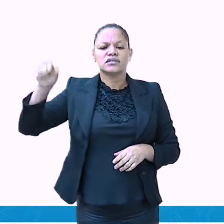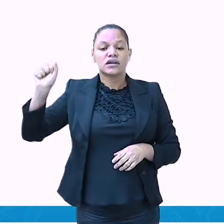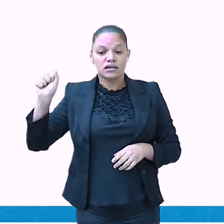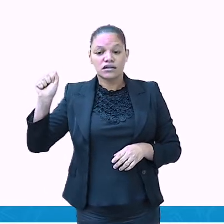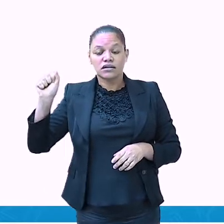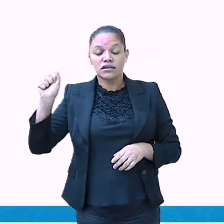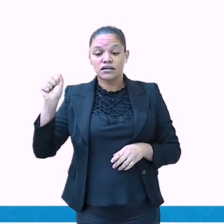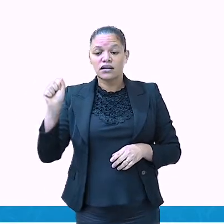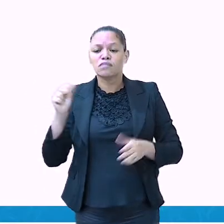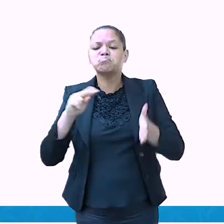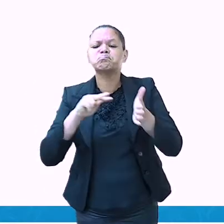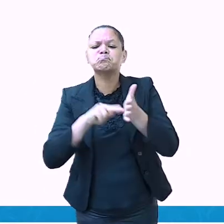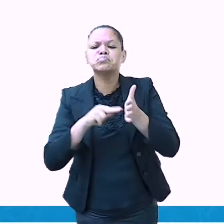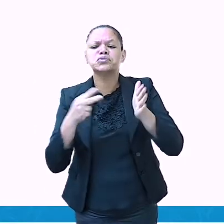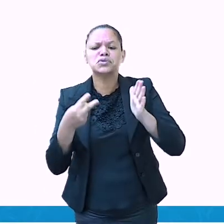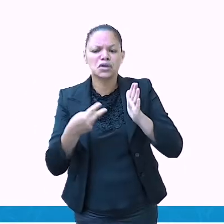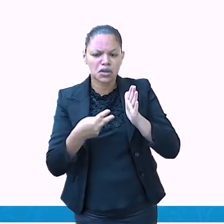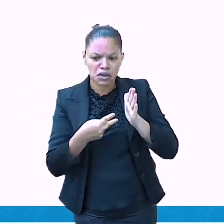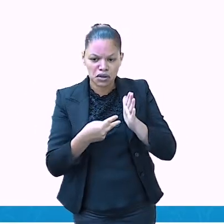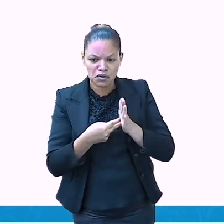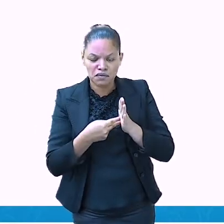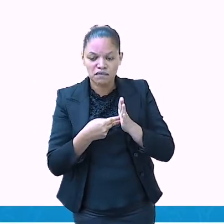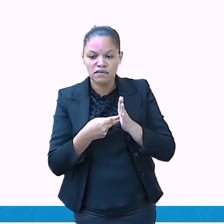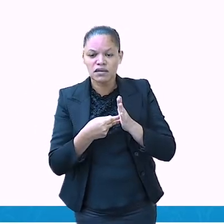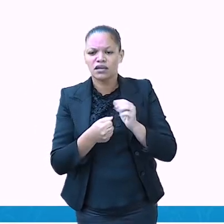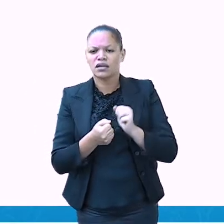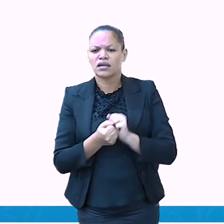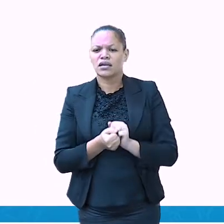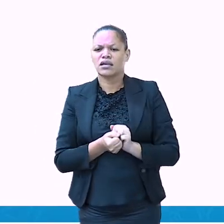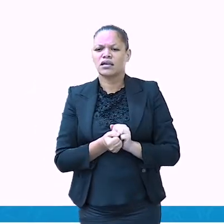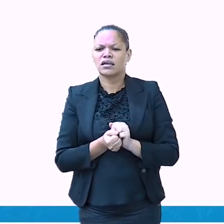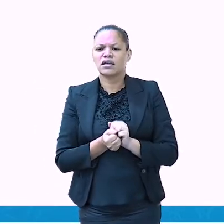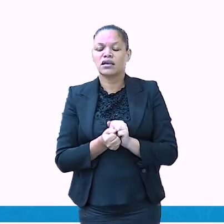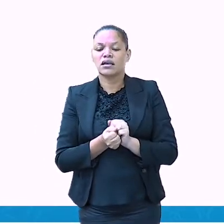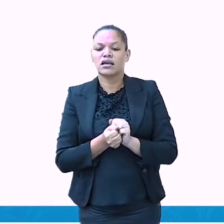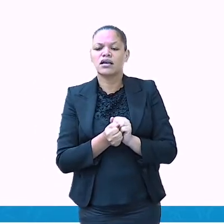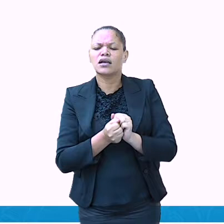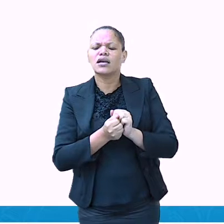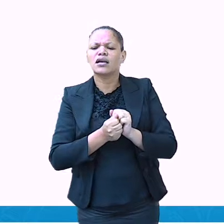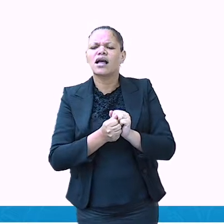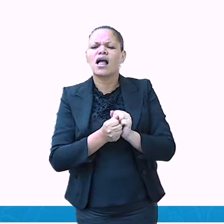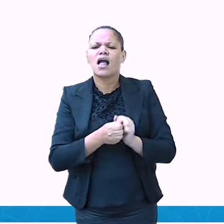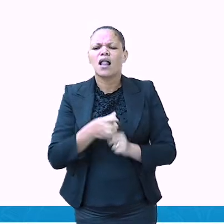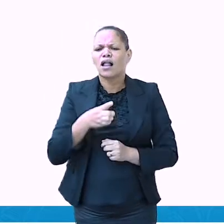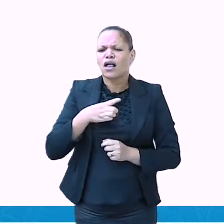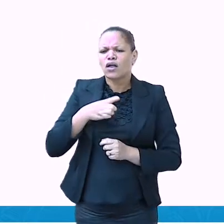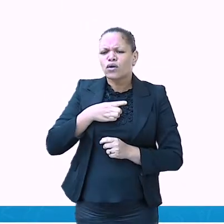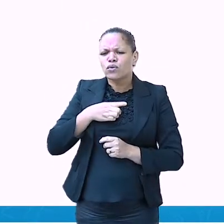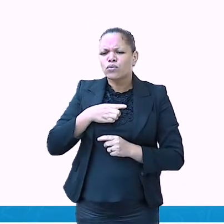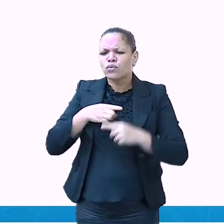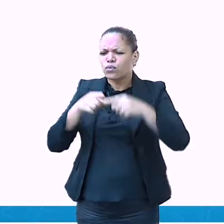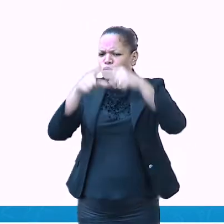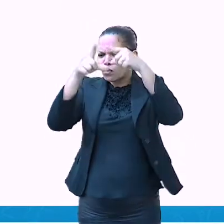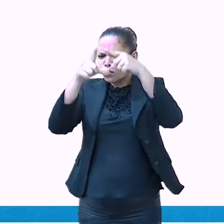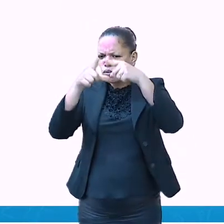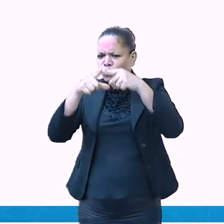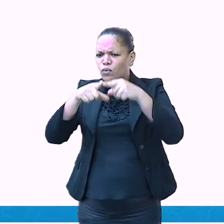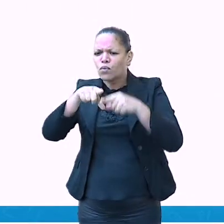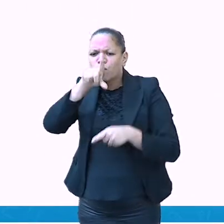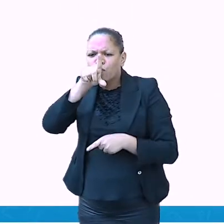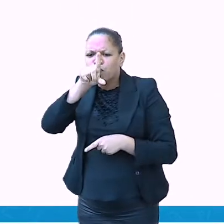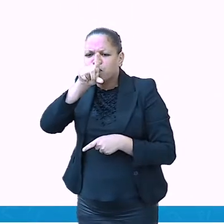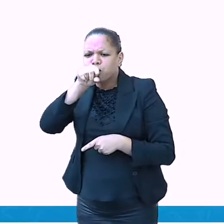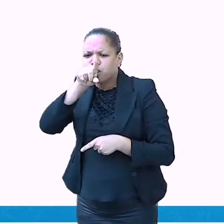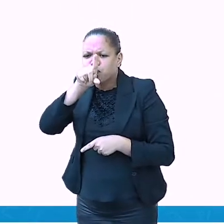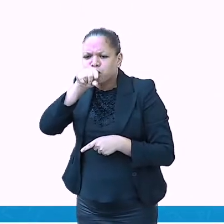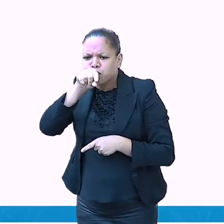quê? Porque essa glândula ela é localizada ali mais para perto do rabo do pato. Ela